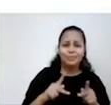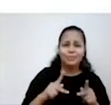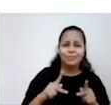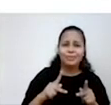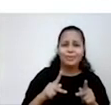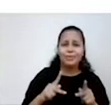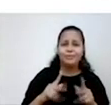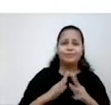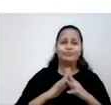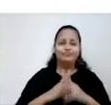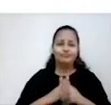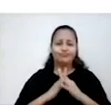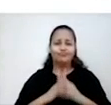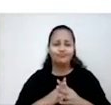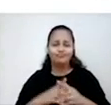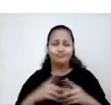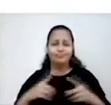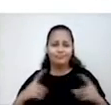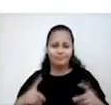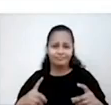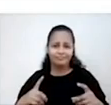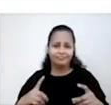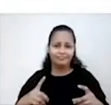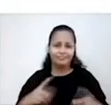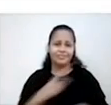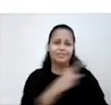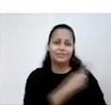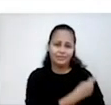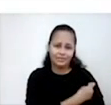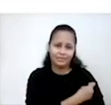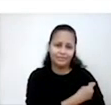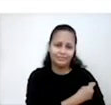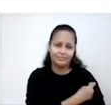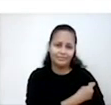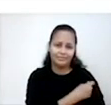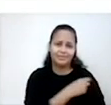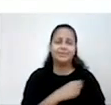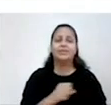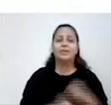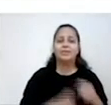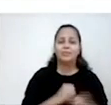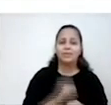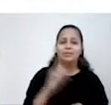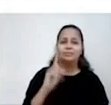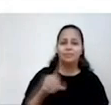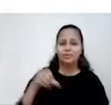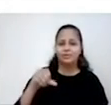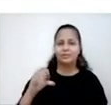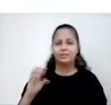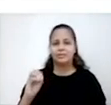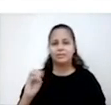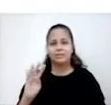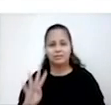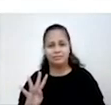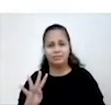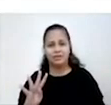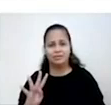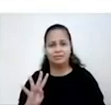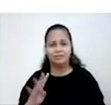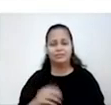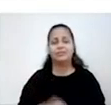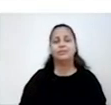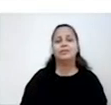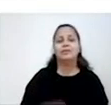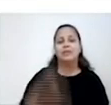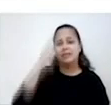a vacinas? Pessoal, isso aconteceu em 1904, em meio a um clima de descontentamento